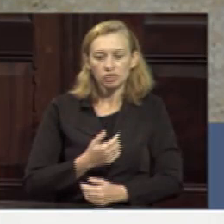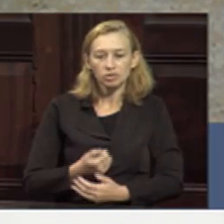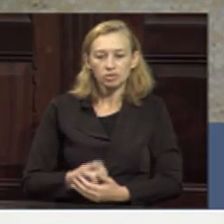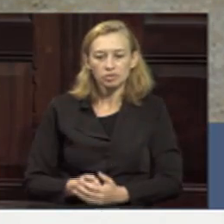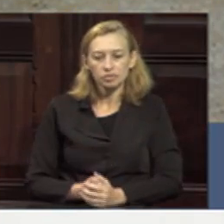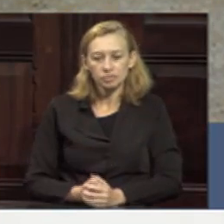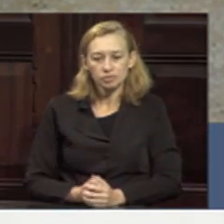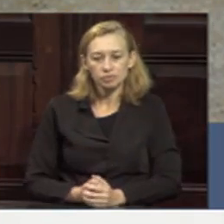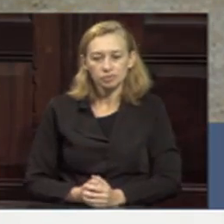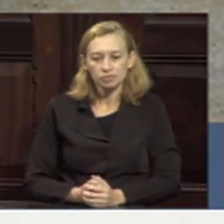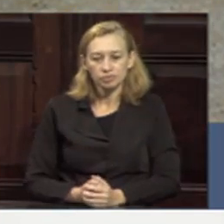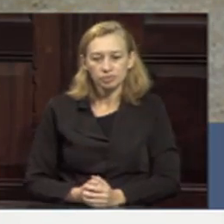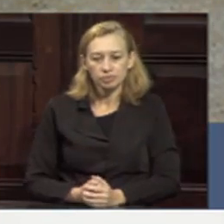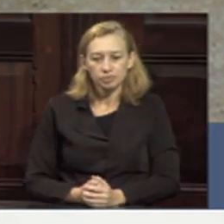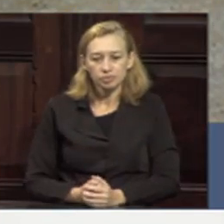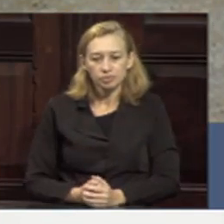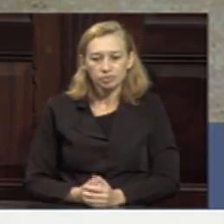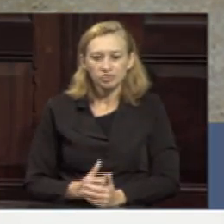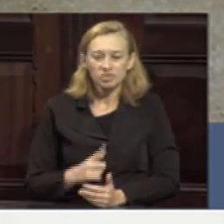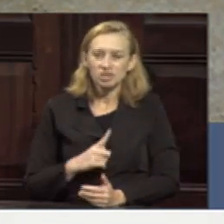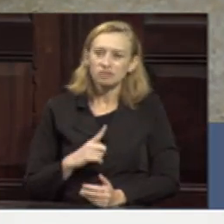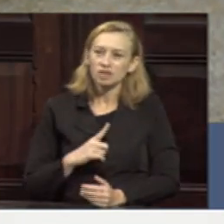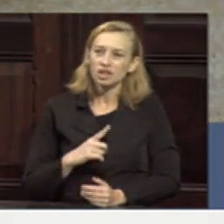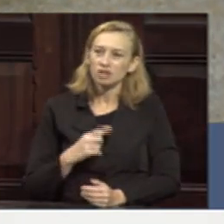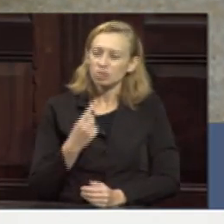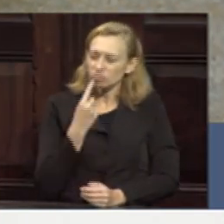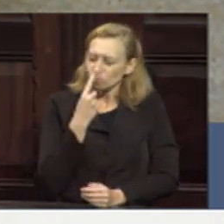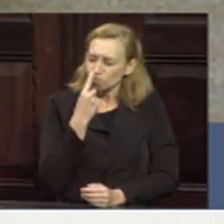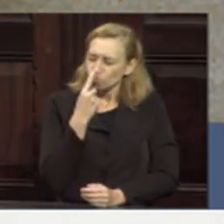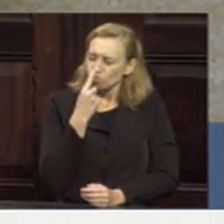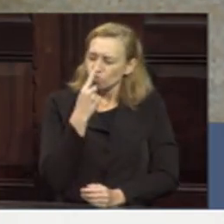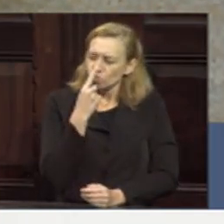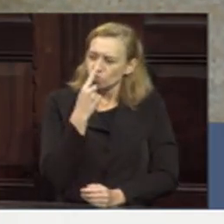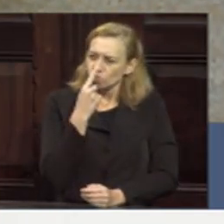que tiveram a convivência próxima dela.